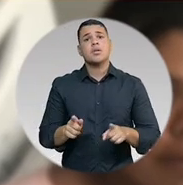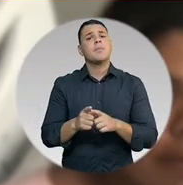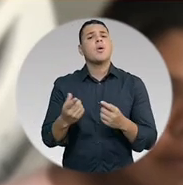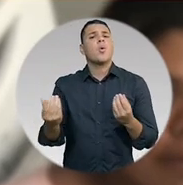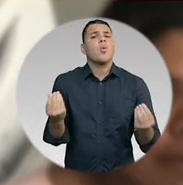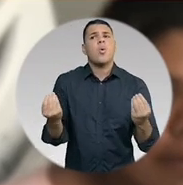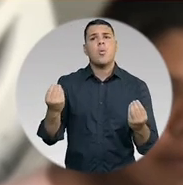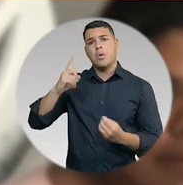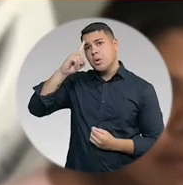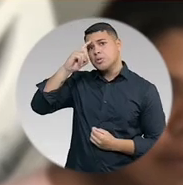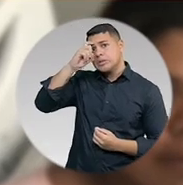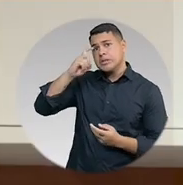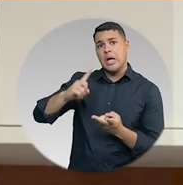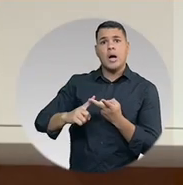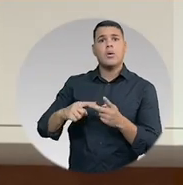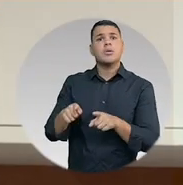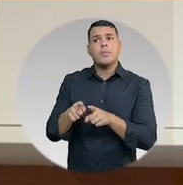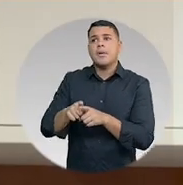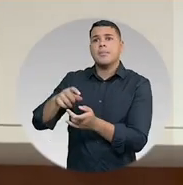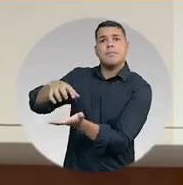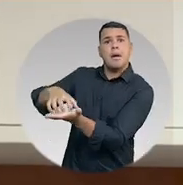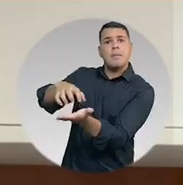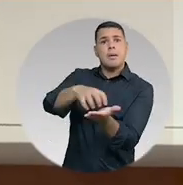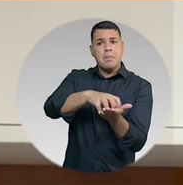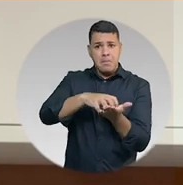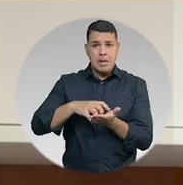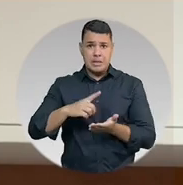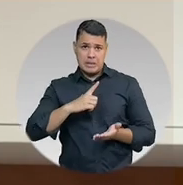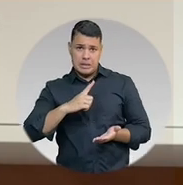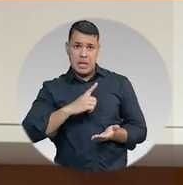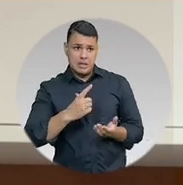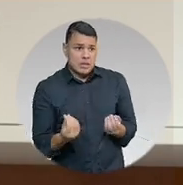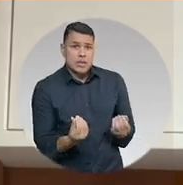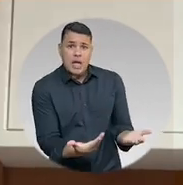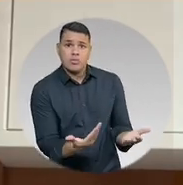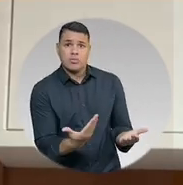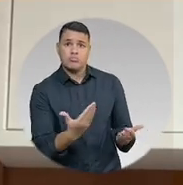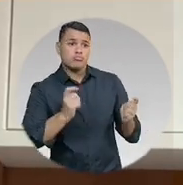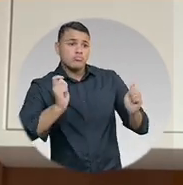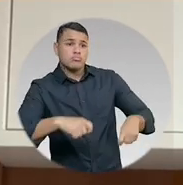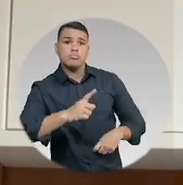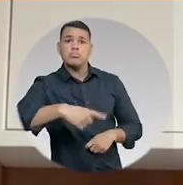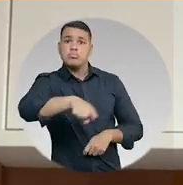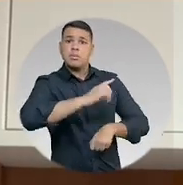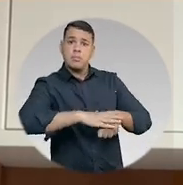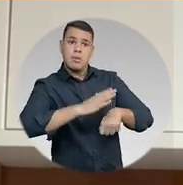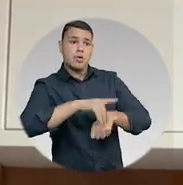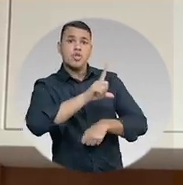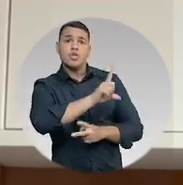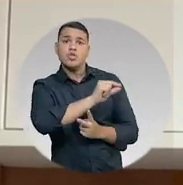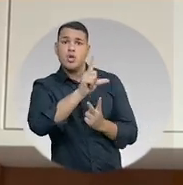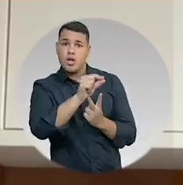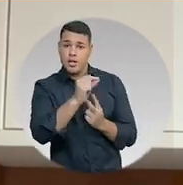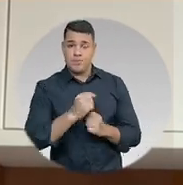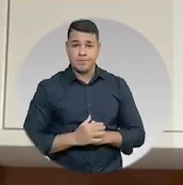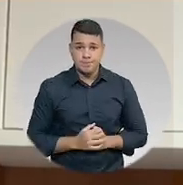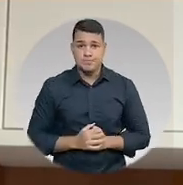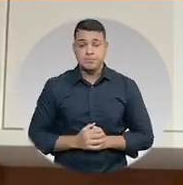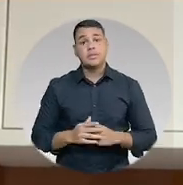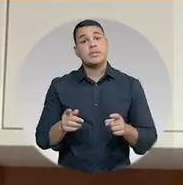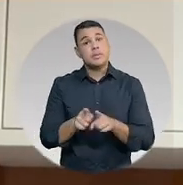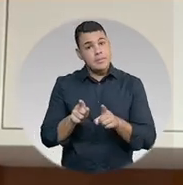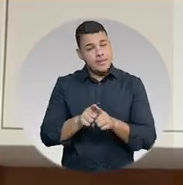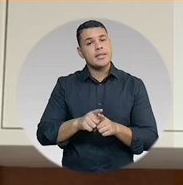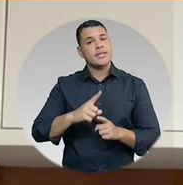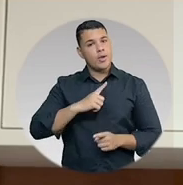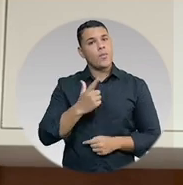hospitais e maternidades têm acolhido, né, e garantido o direito de escolha dessa mulher. Outra situação também preocupante é